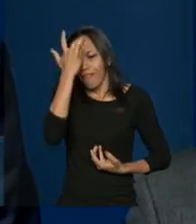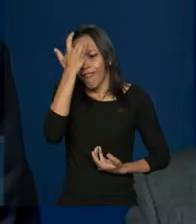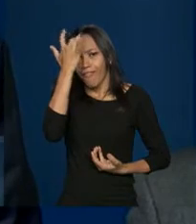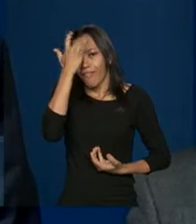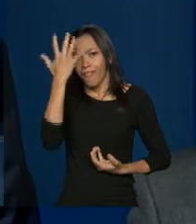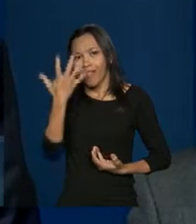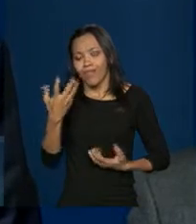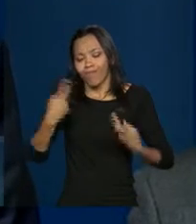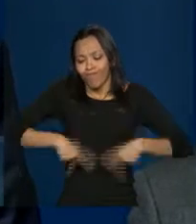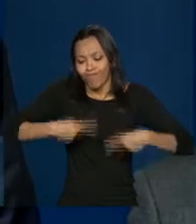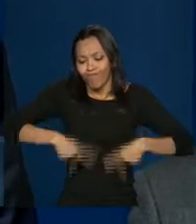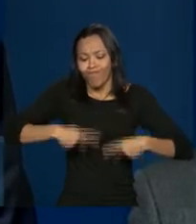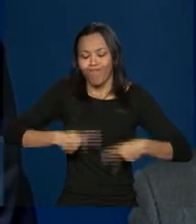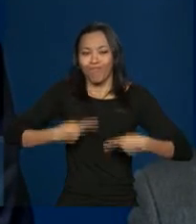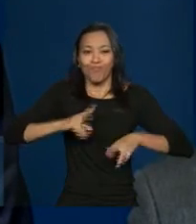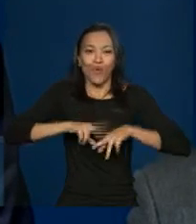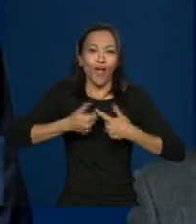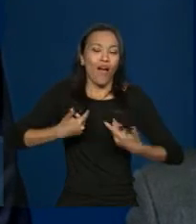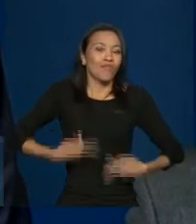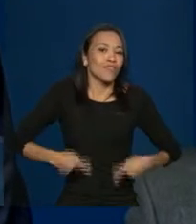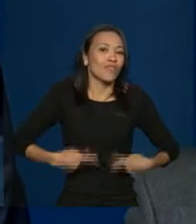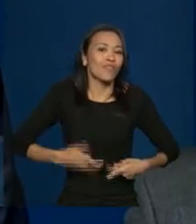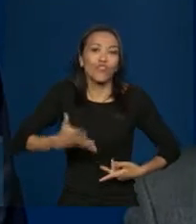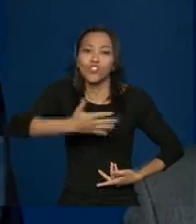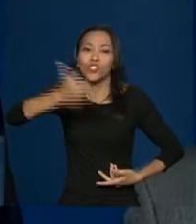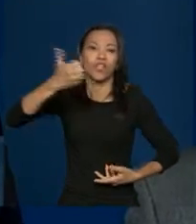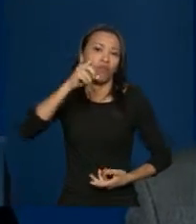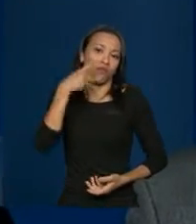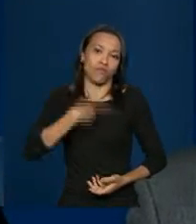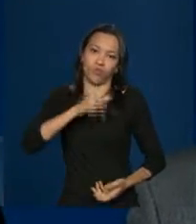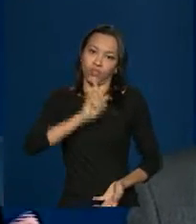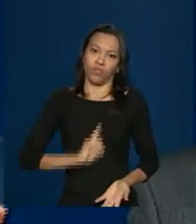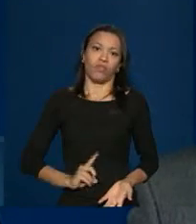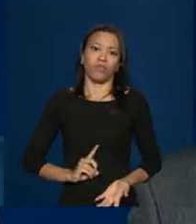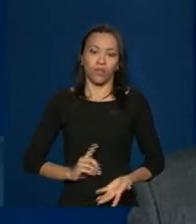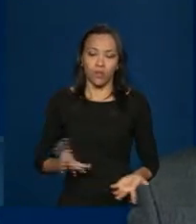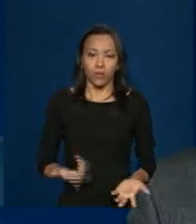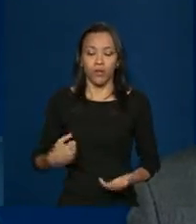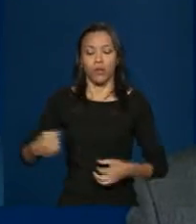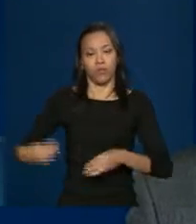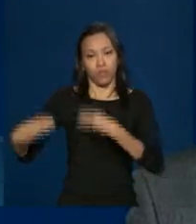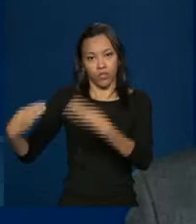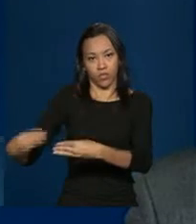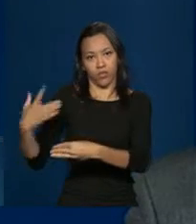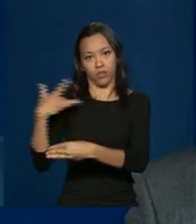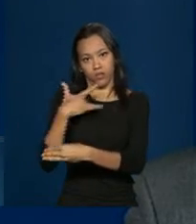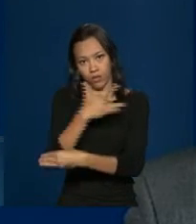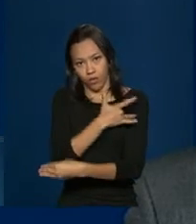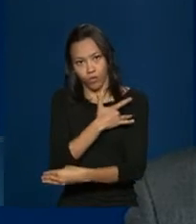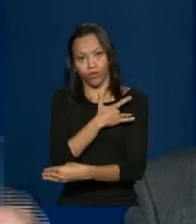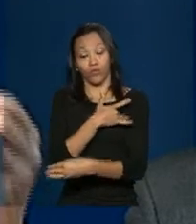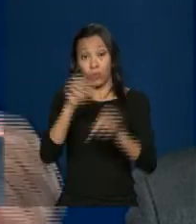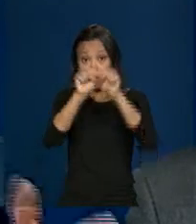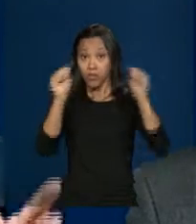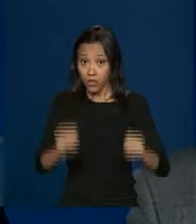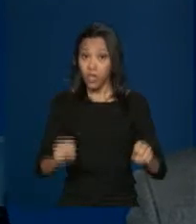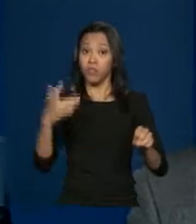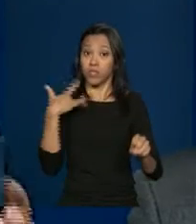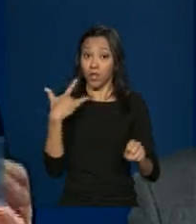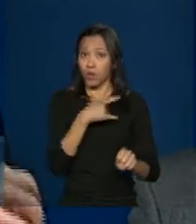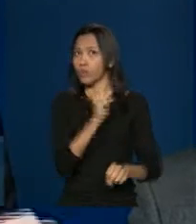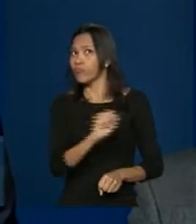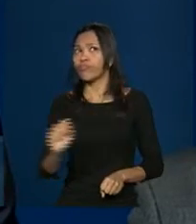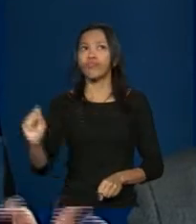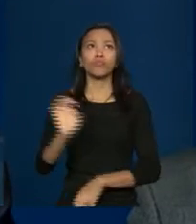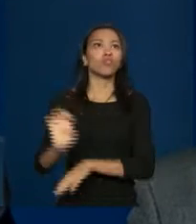condição de exploração da sua dignidade humana. Então, sim, o Ministério da Saúde e o sistema de saúde brasileiro nos estados e